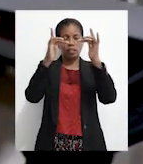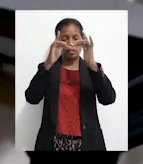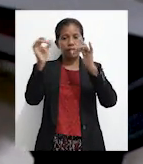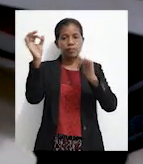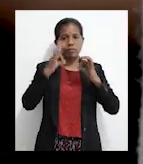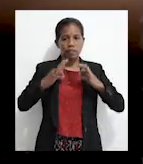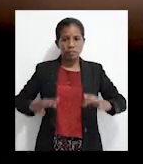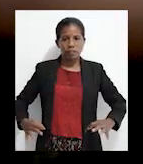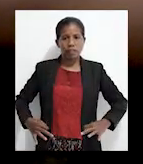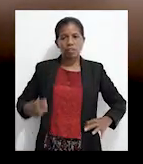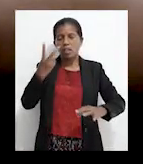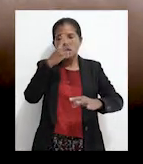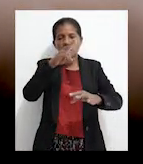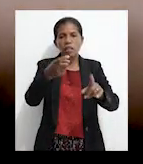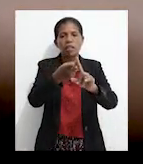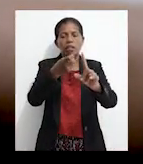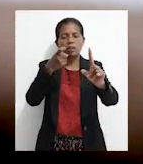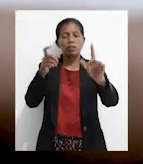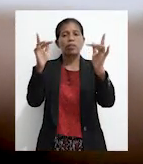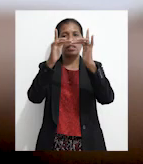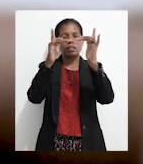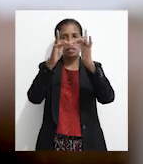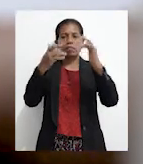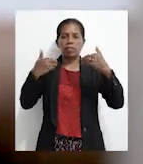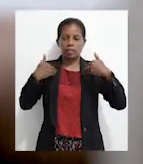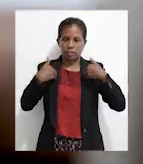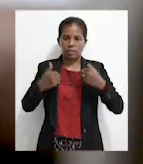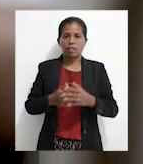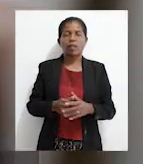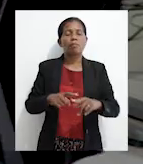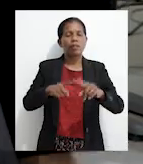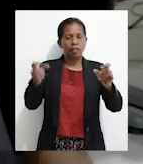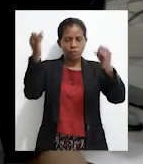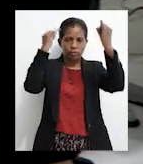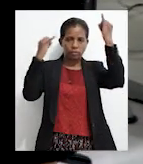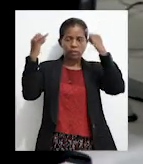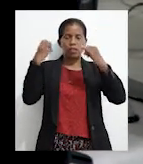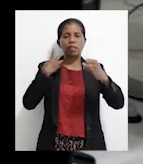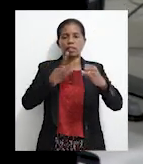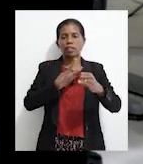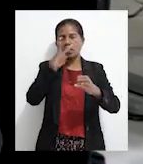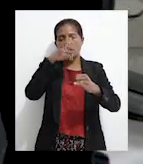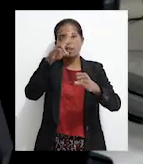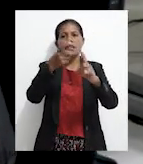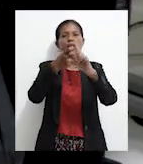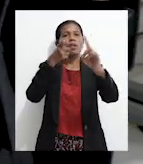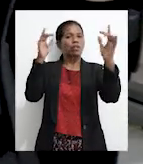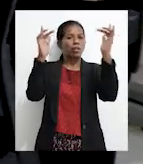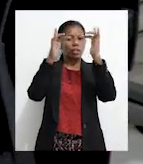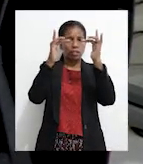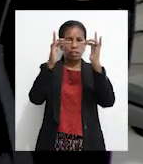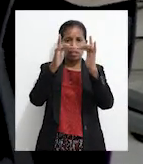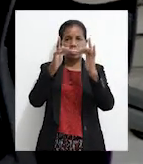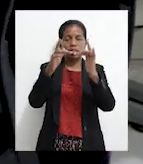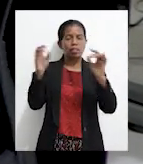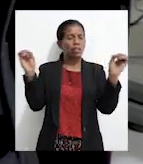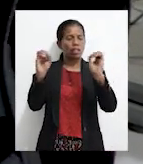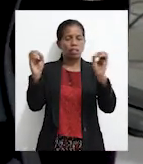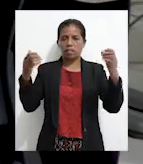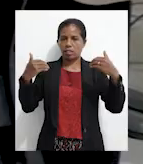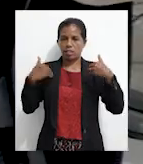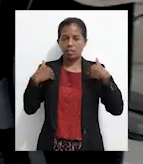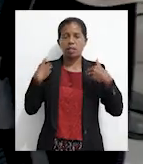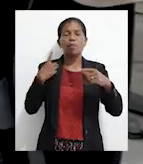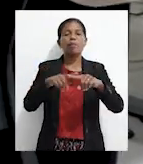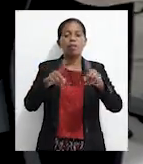are lihusi modelos meteorológicos nih bema kiha. Mebe informasau serne bema kita hari lihusi modelos meteorológicos selato.